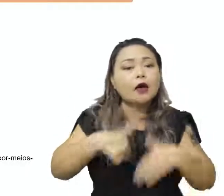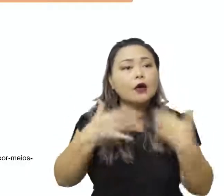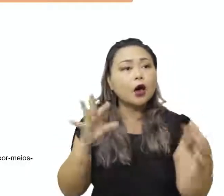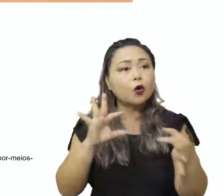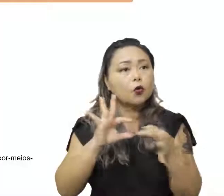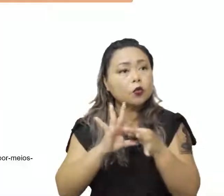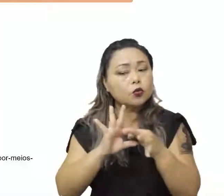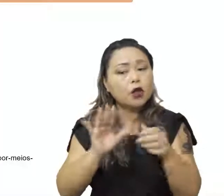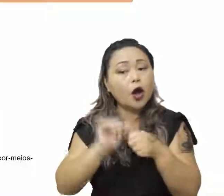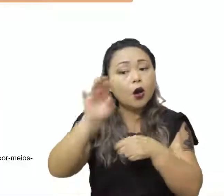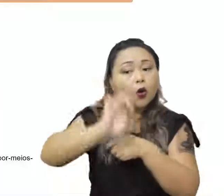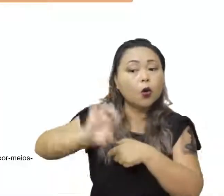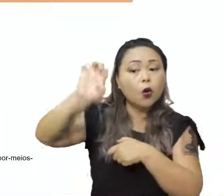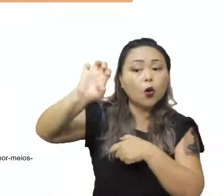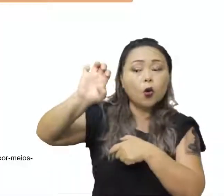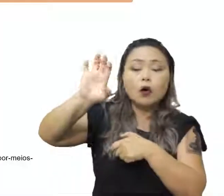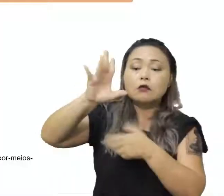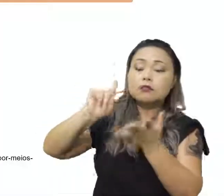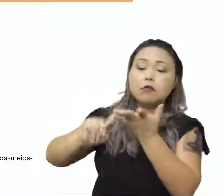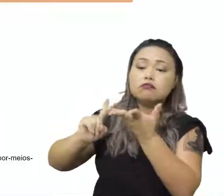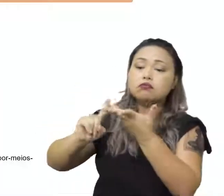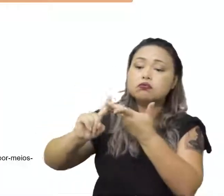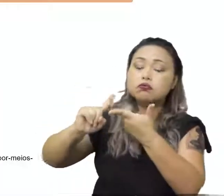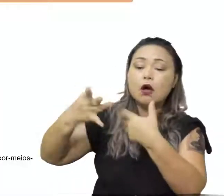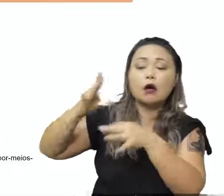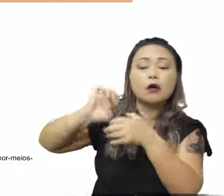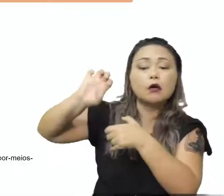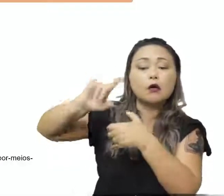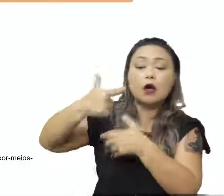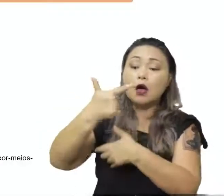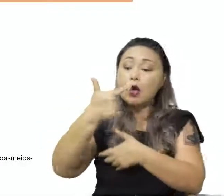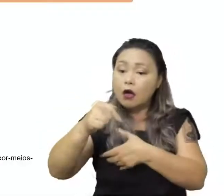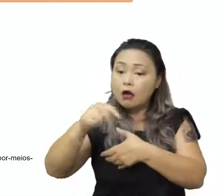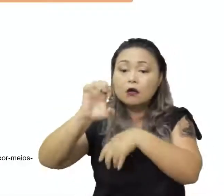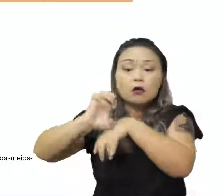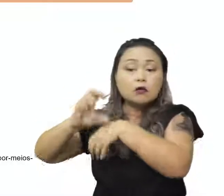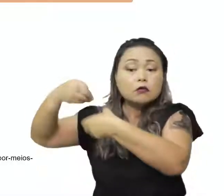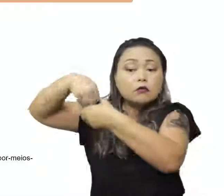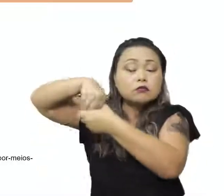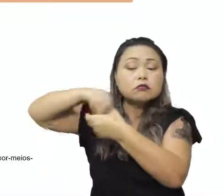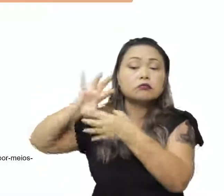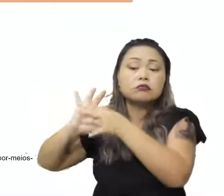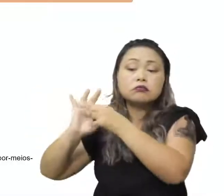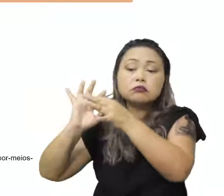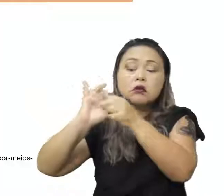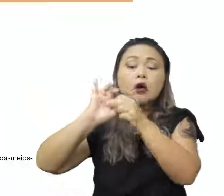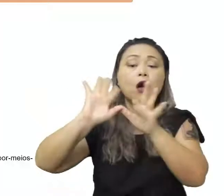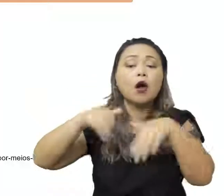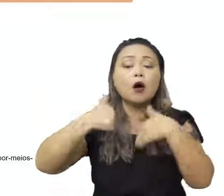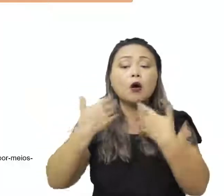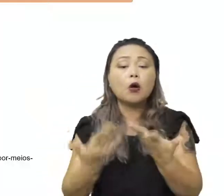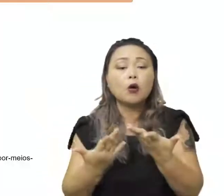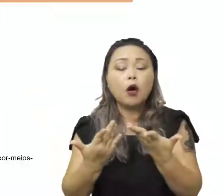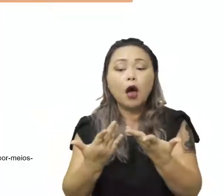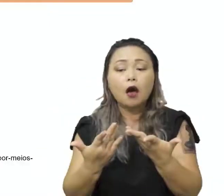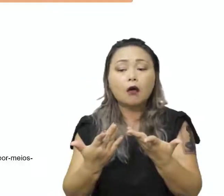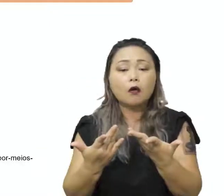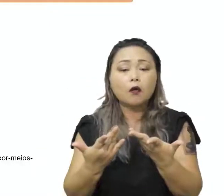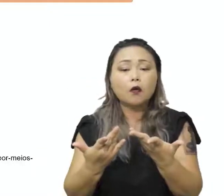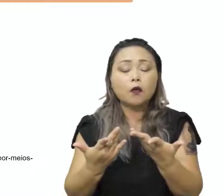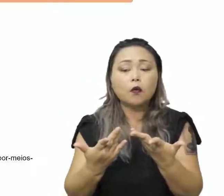Europeia. Lembrar que a União Europeia são 27 estados. Se for do ponto de